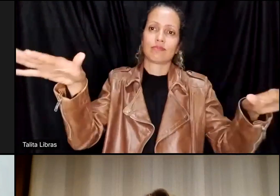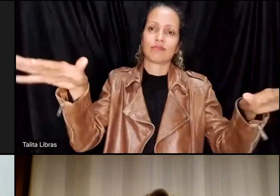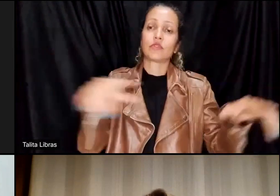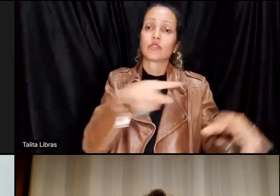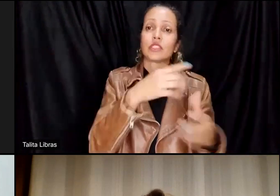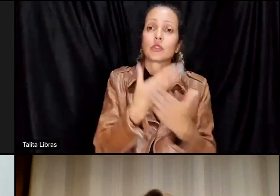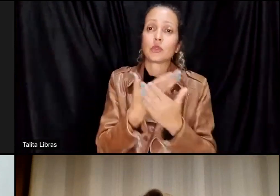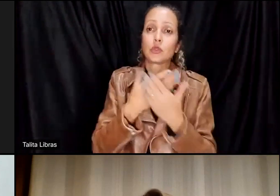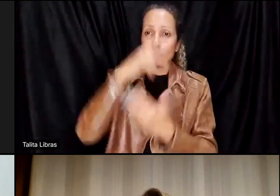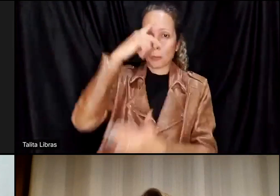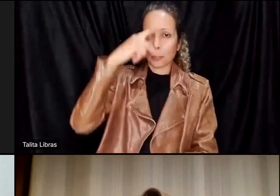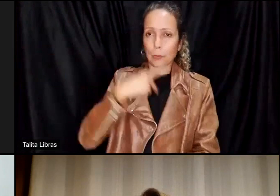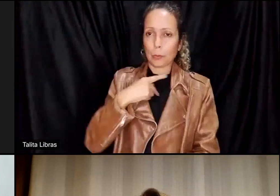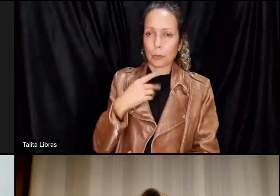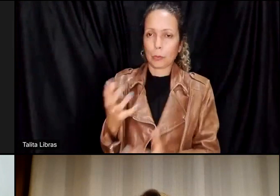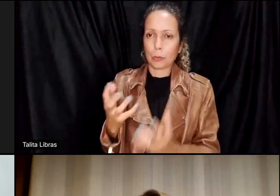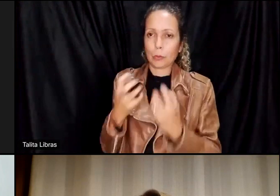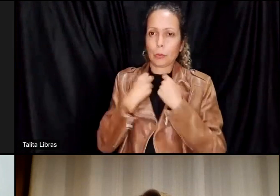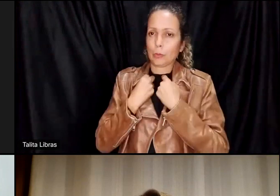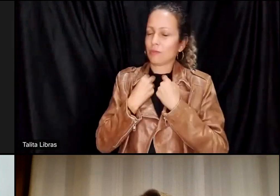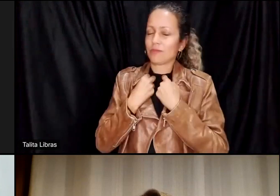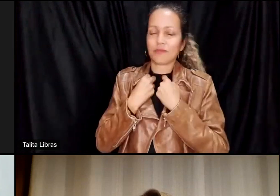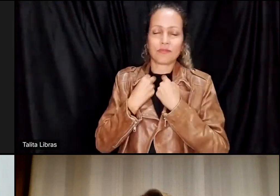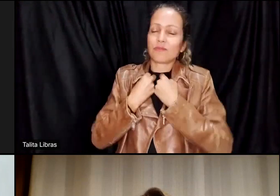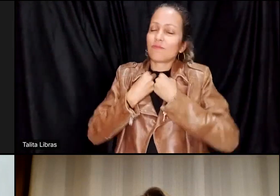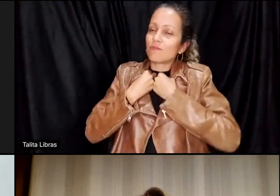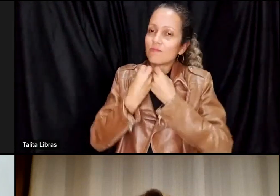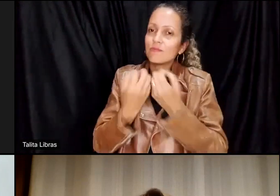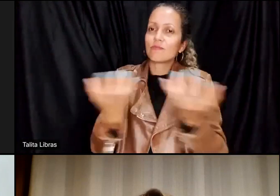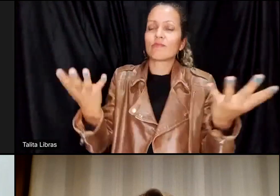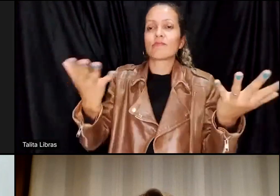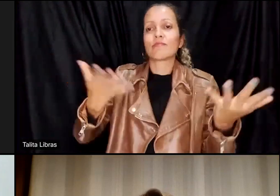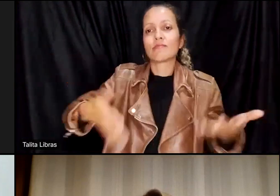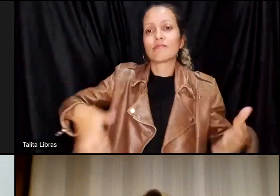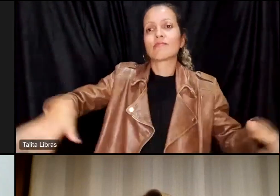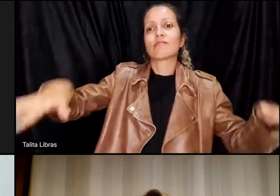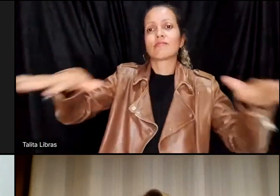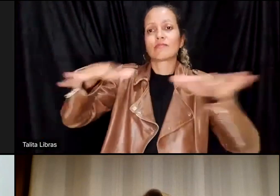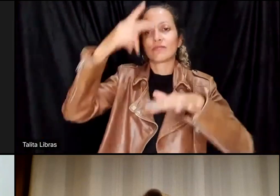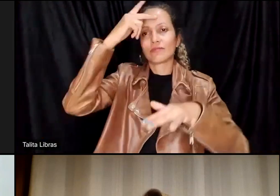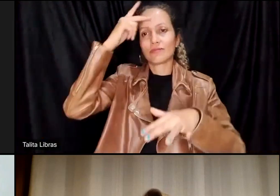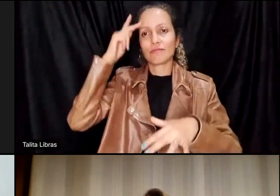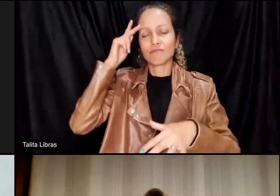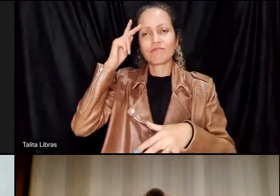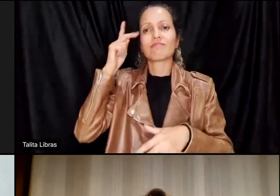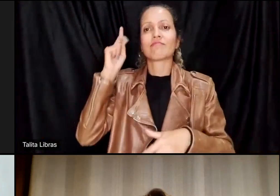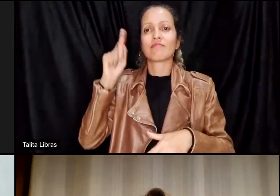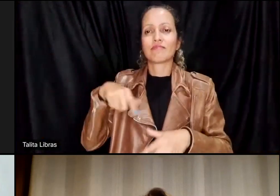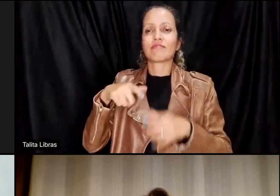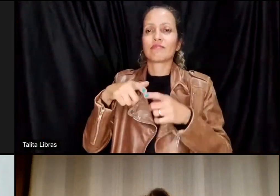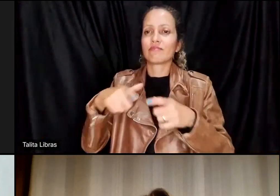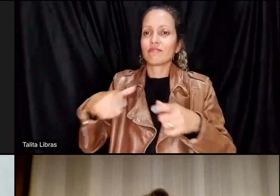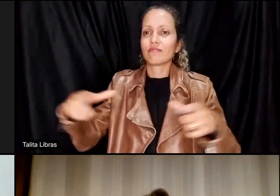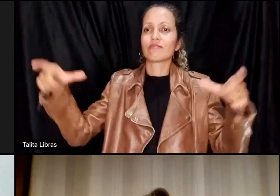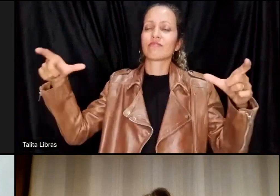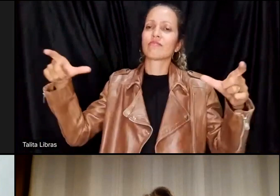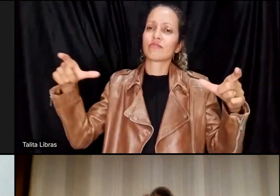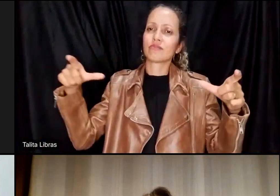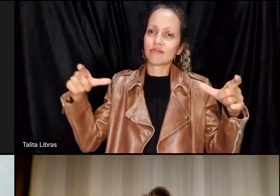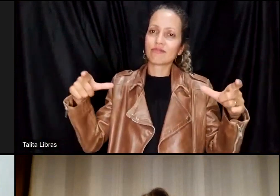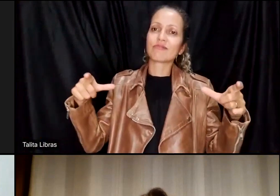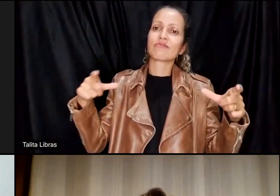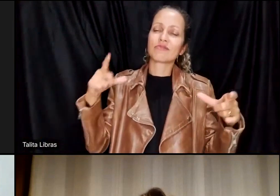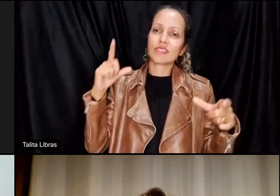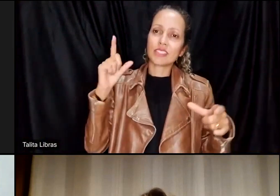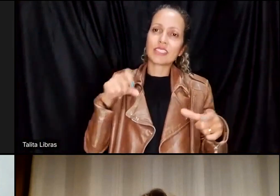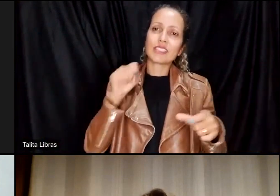E poder compartilhar isso com todo mundo, né? Cada vez mais a gente conseguir disseminar